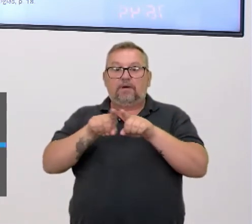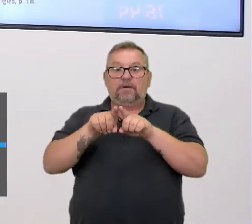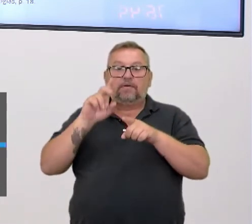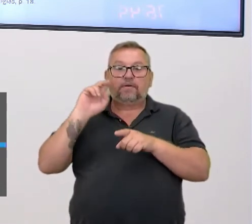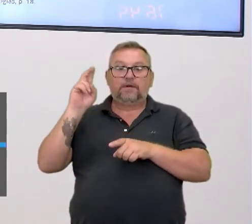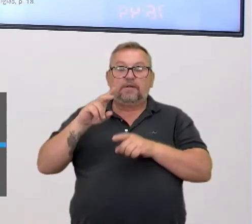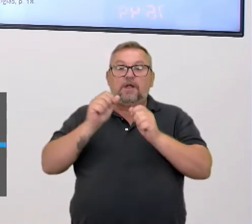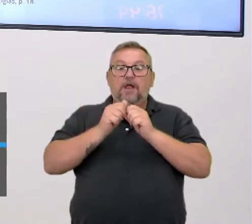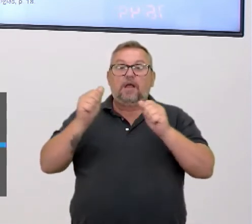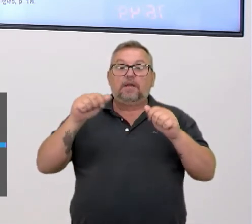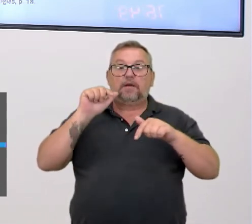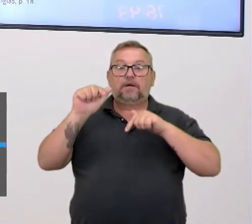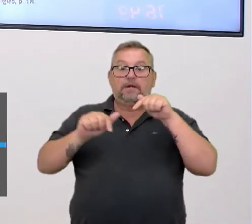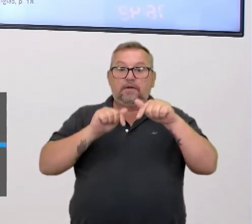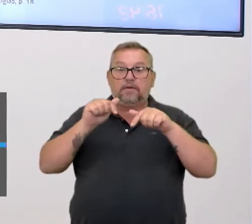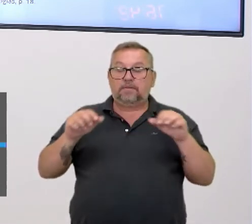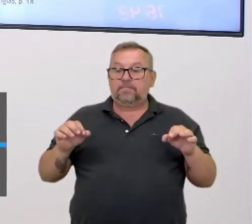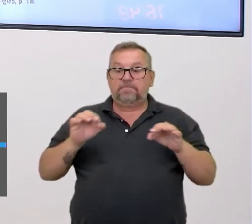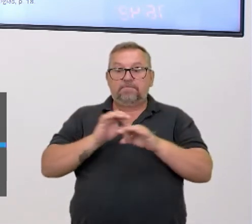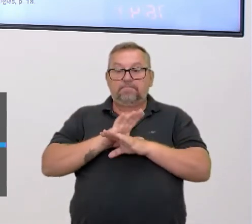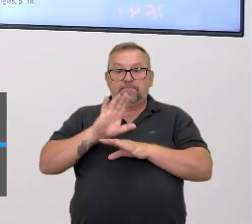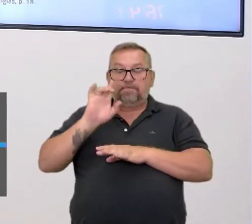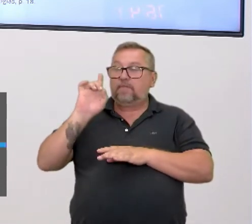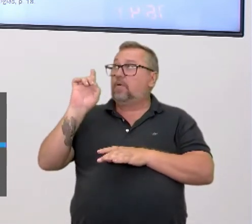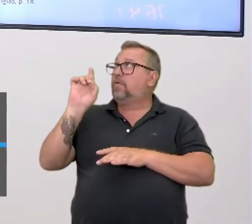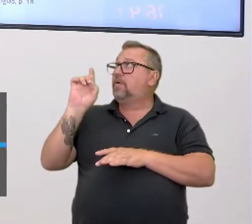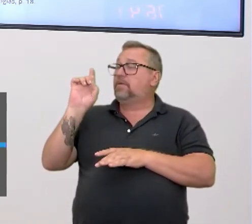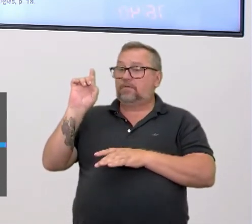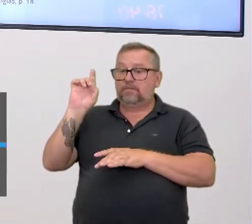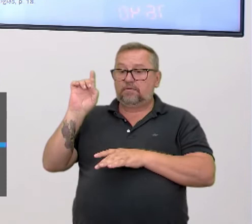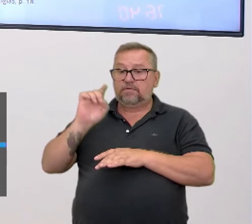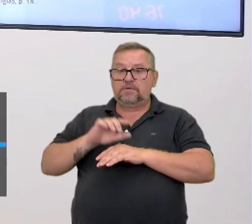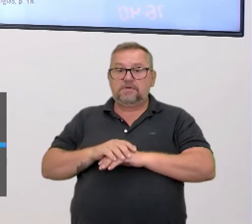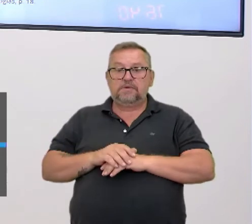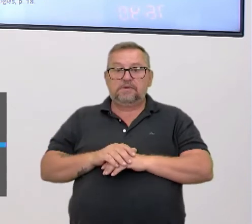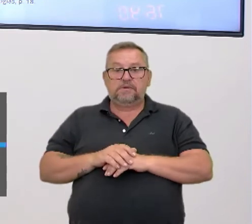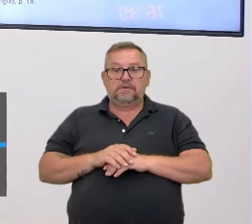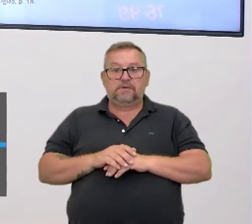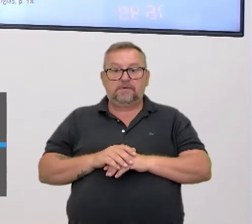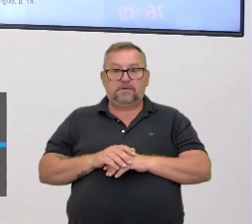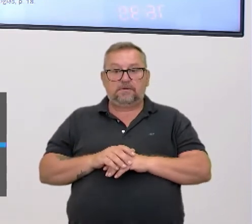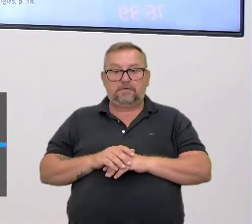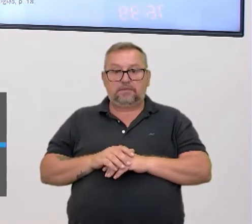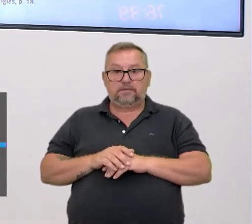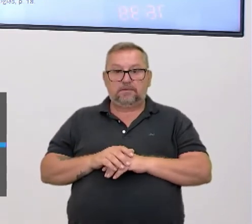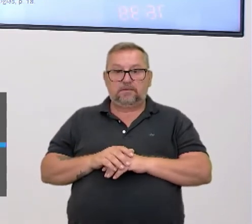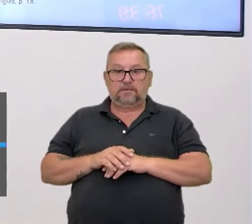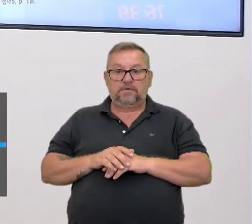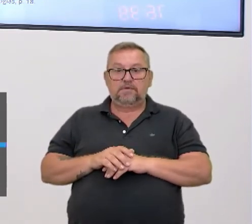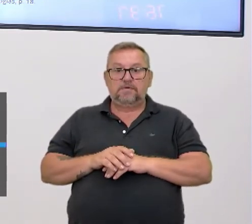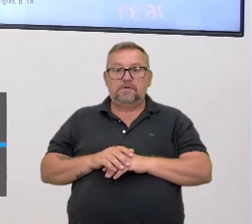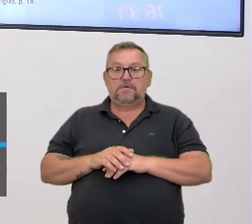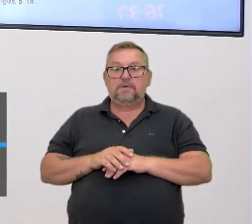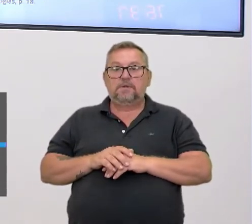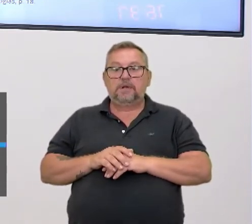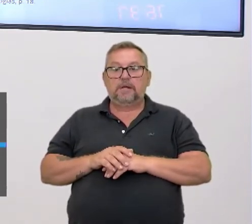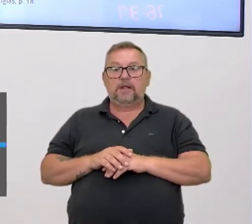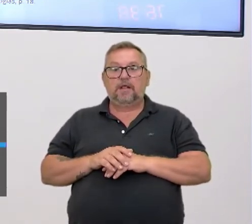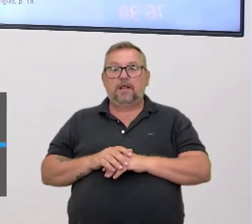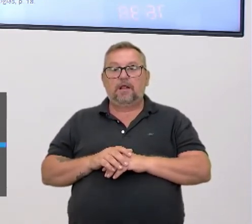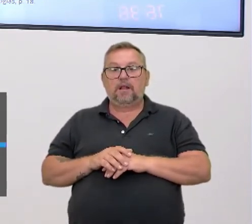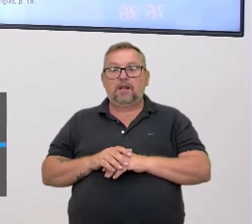sem ocupação, ó, acabou aqui, ó, não tem mais o que fazer. Então, dessas pessoas que, da sua casa, que estão em